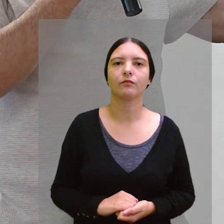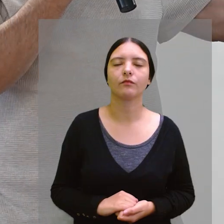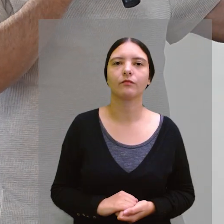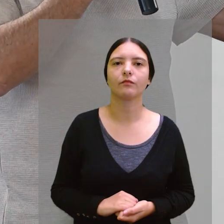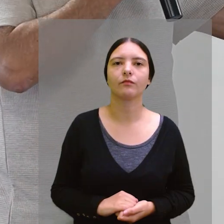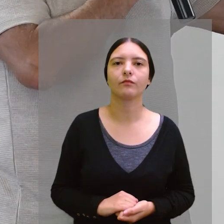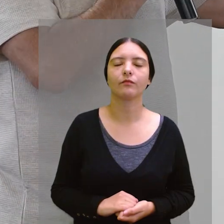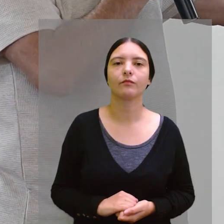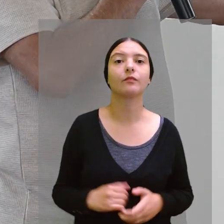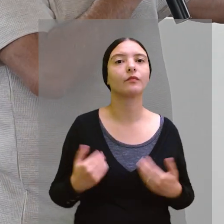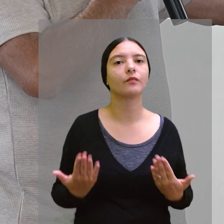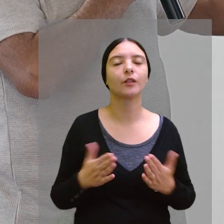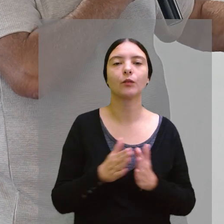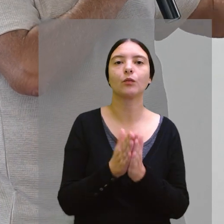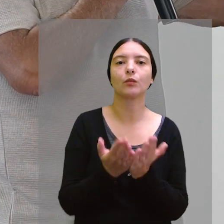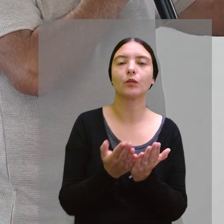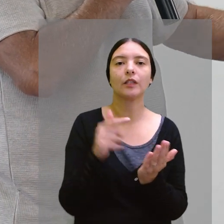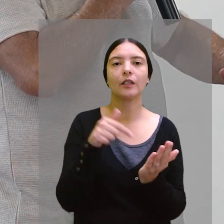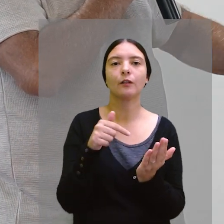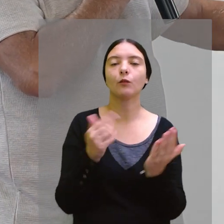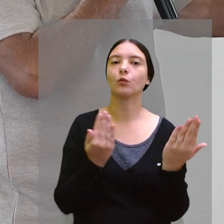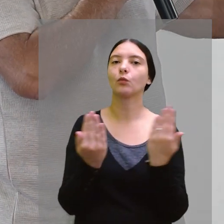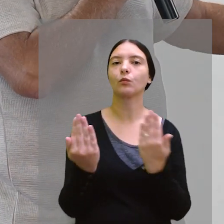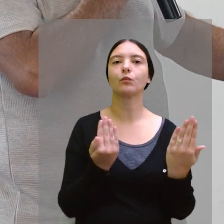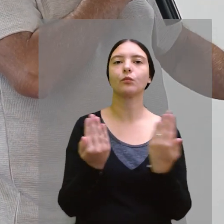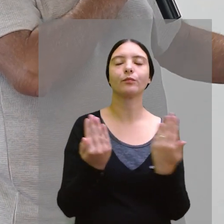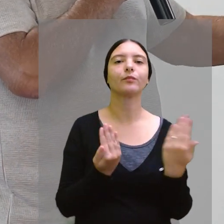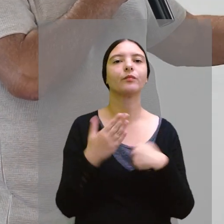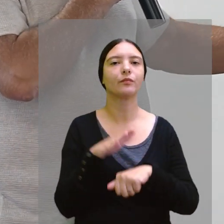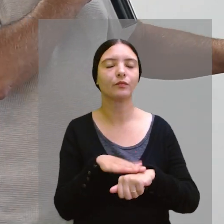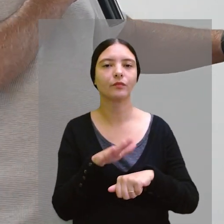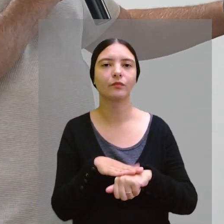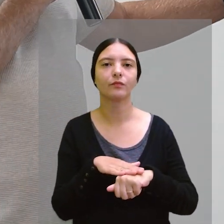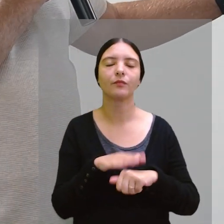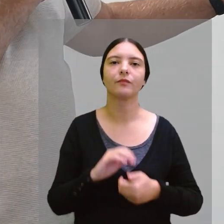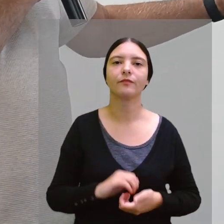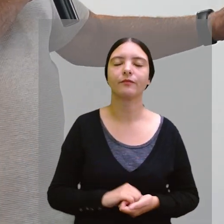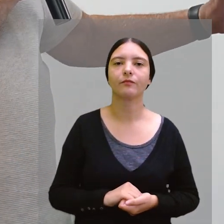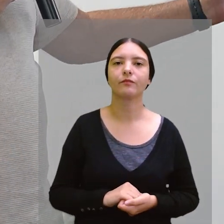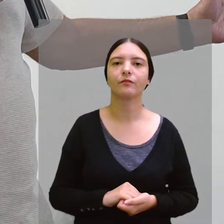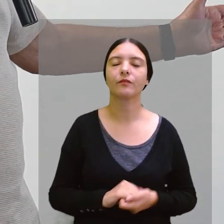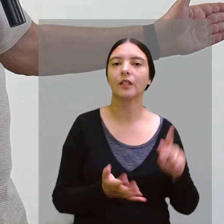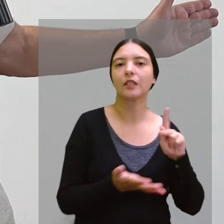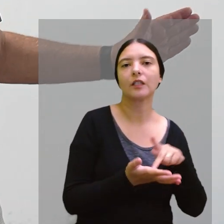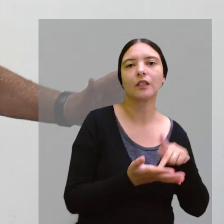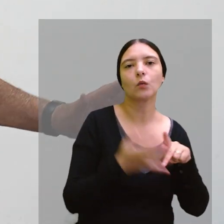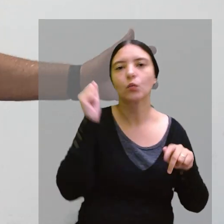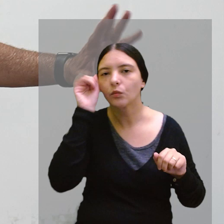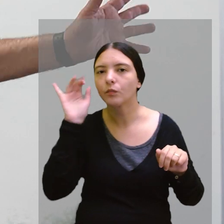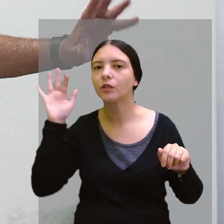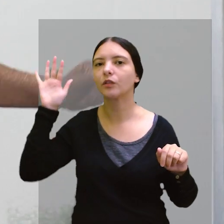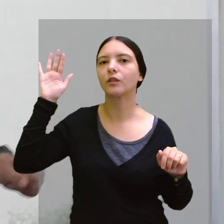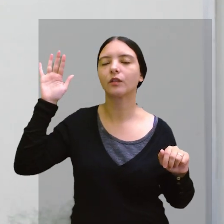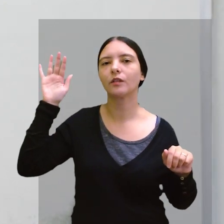Então, o livro faz essa comparação entre o real e o imaginário